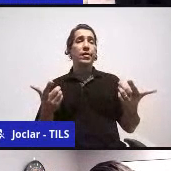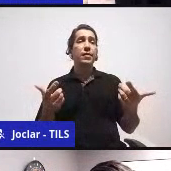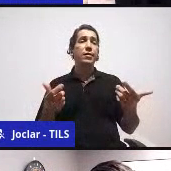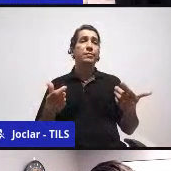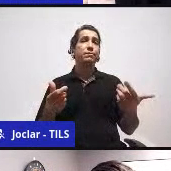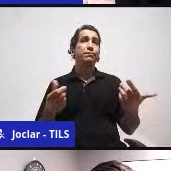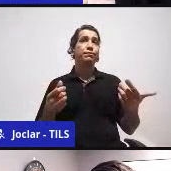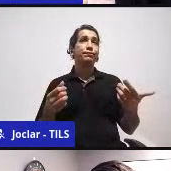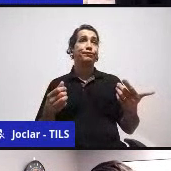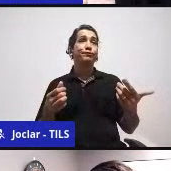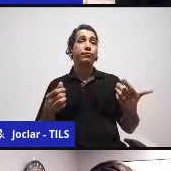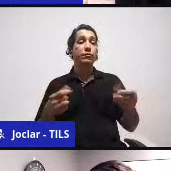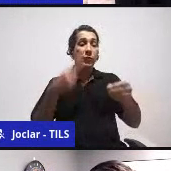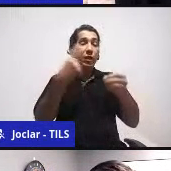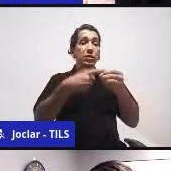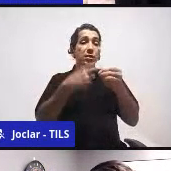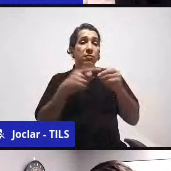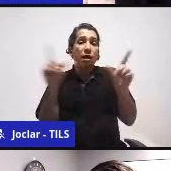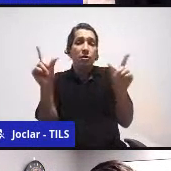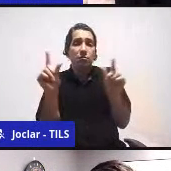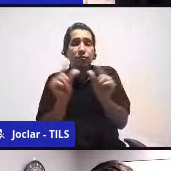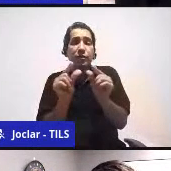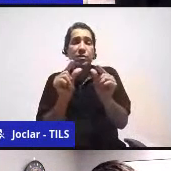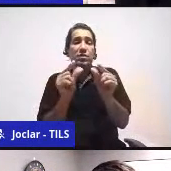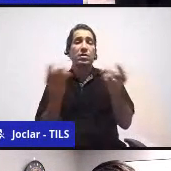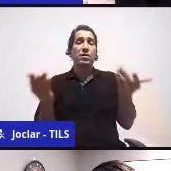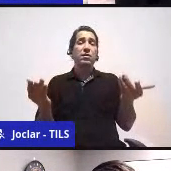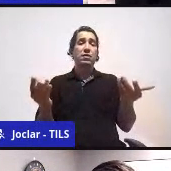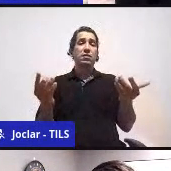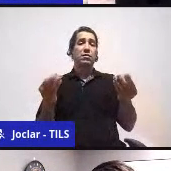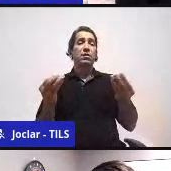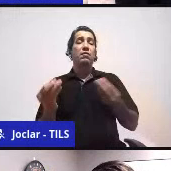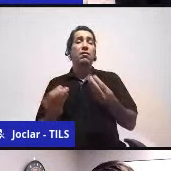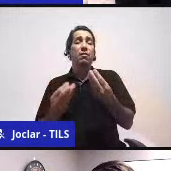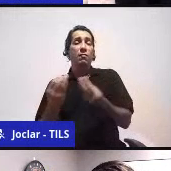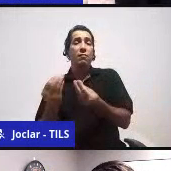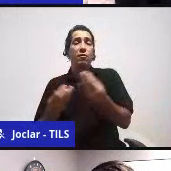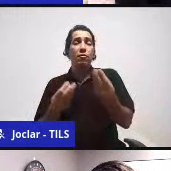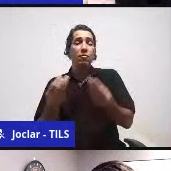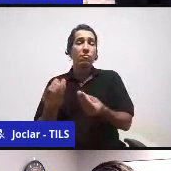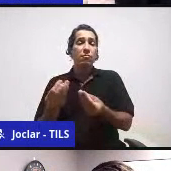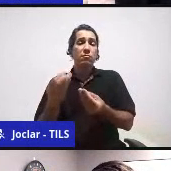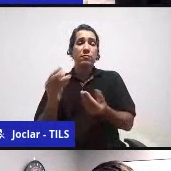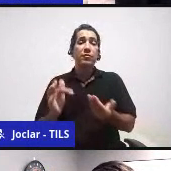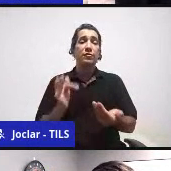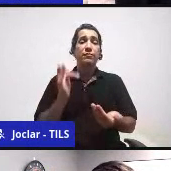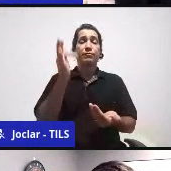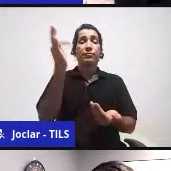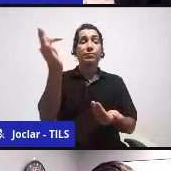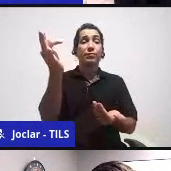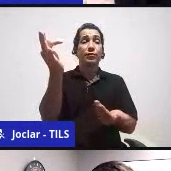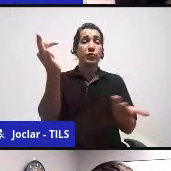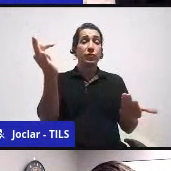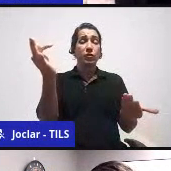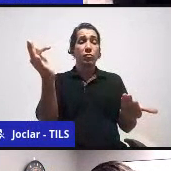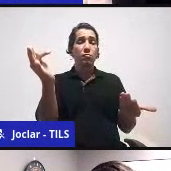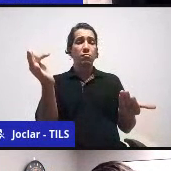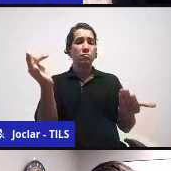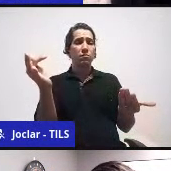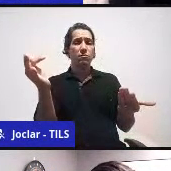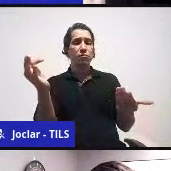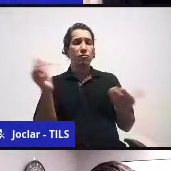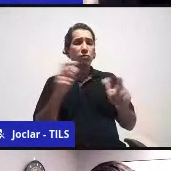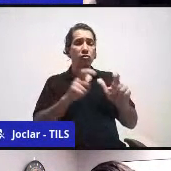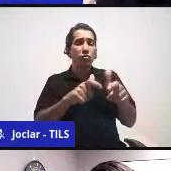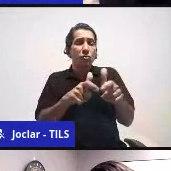periféricos, vão sobreviver a essa disrupção pela transformação digital? Vai ser um